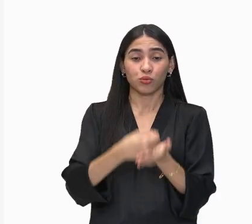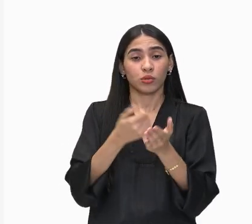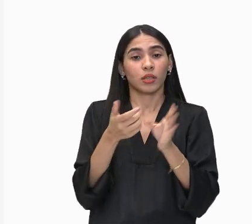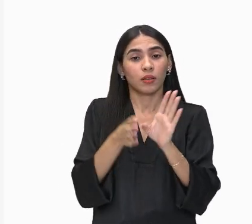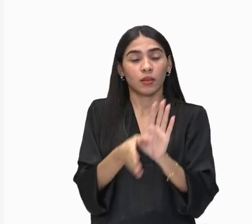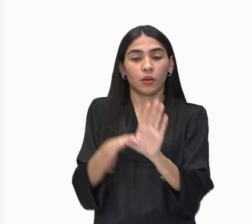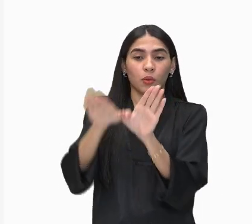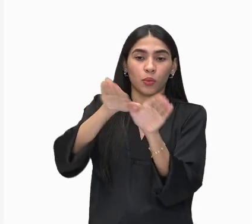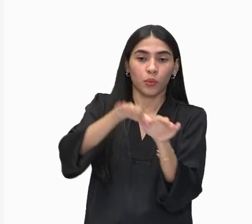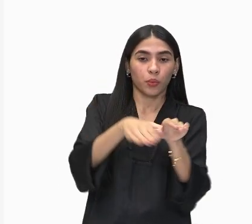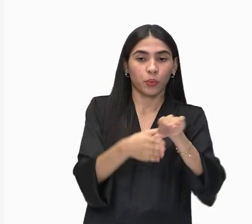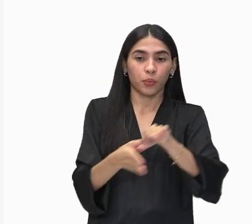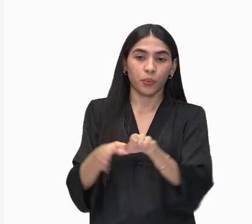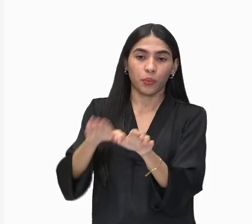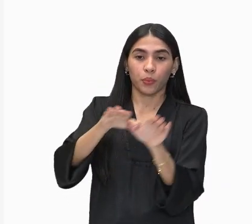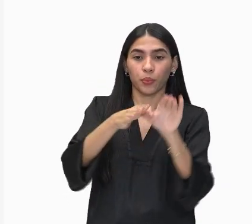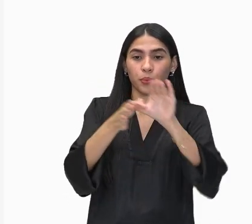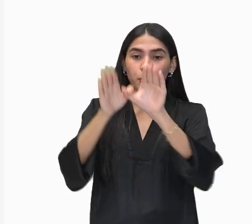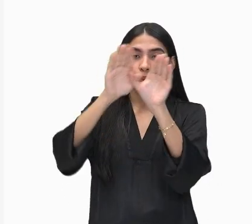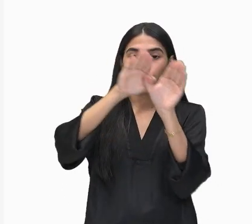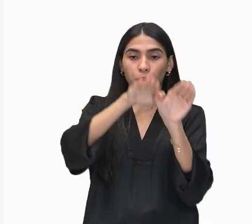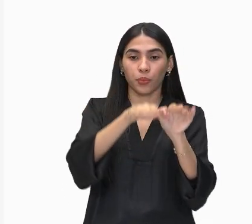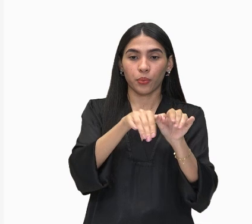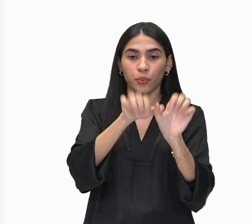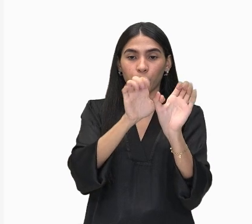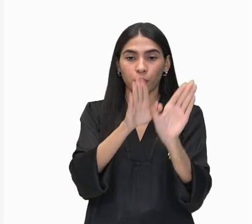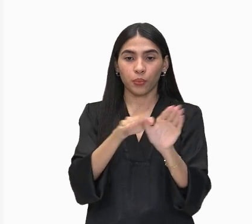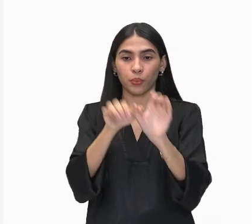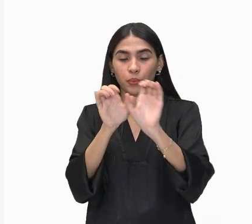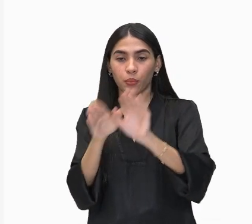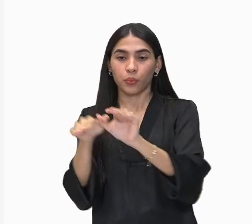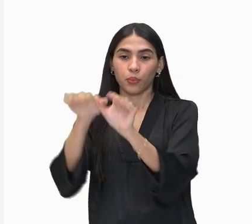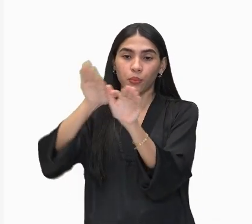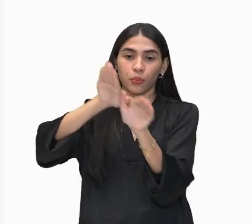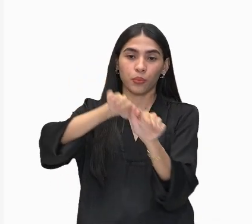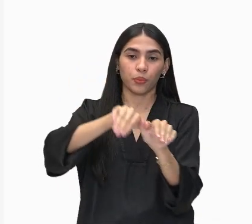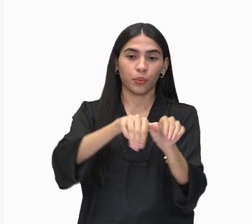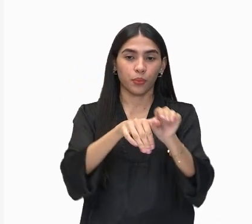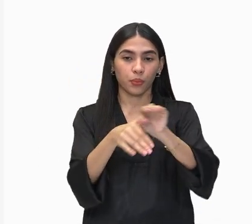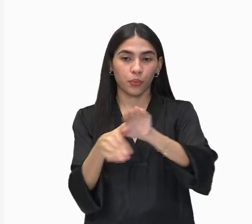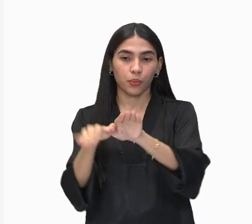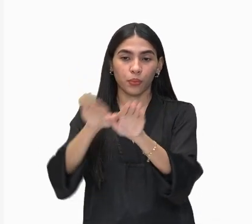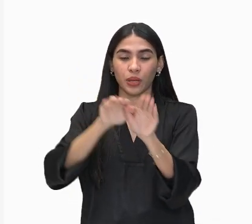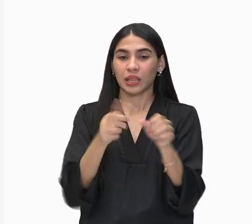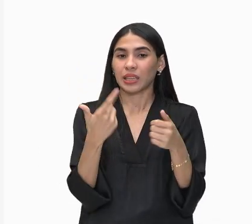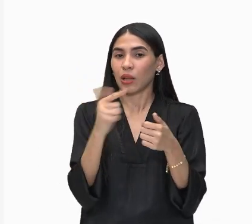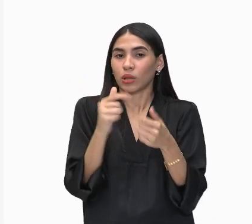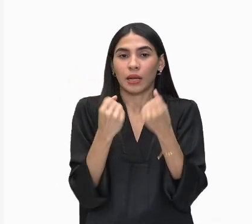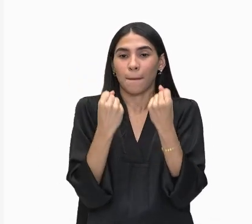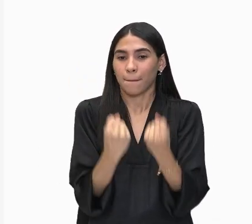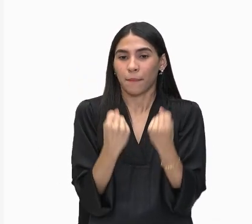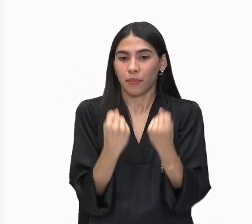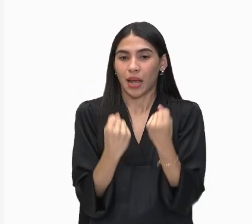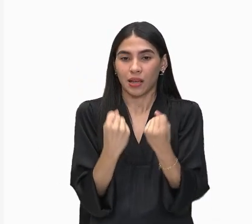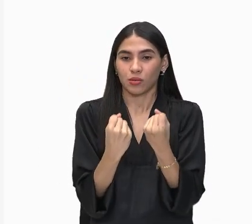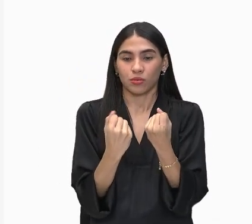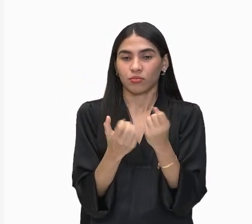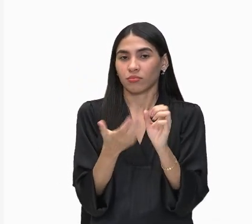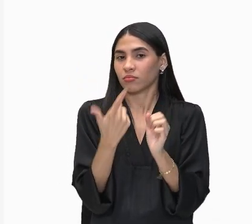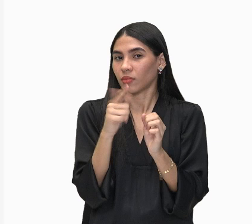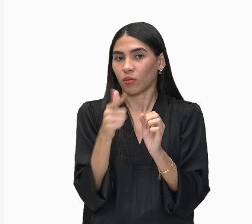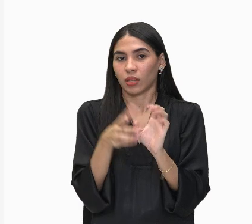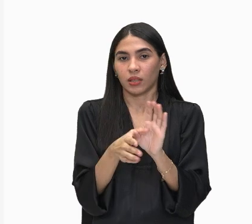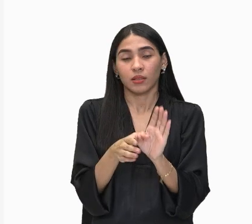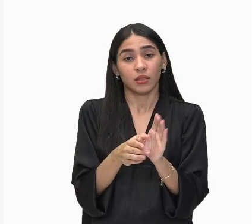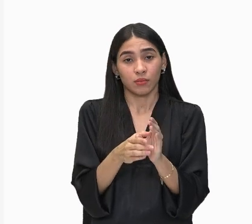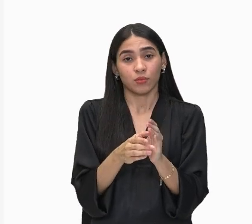mais eficiência, né? Elas não vão ter aquele impedimento que é o peso, que era uma característica que é representada no